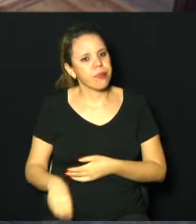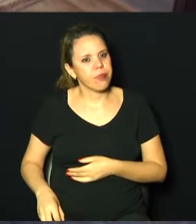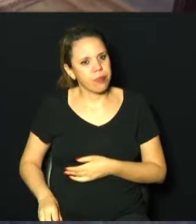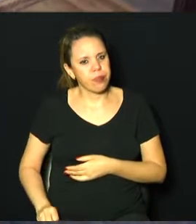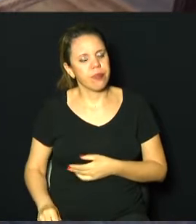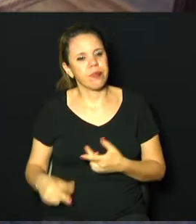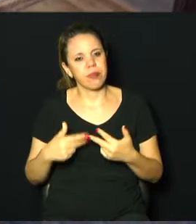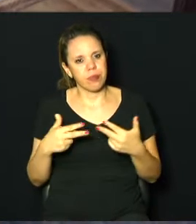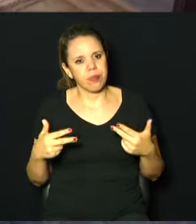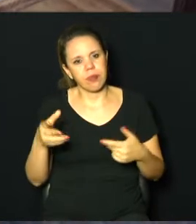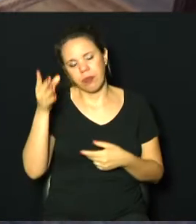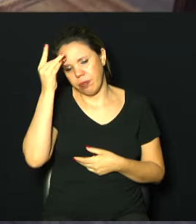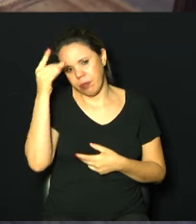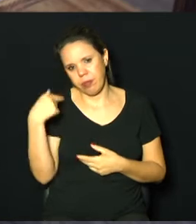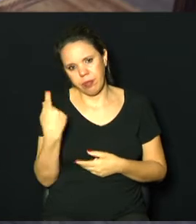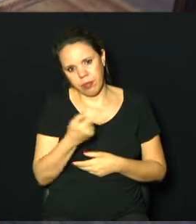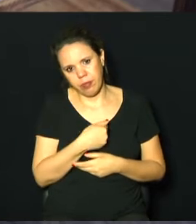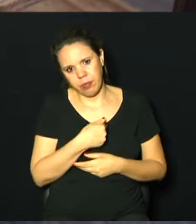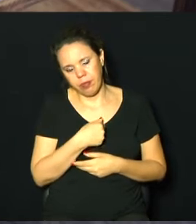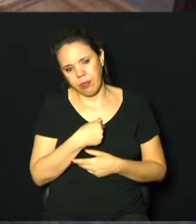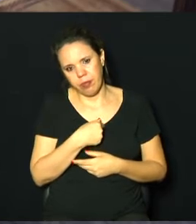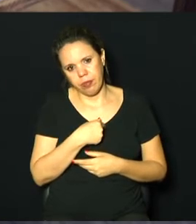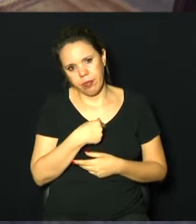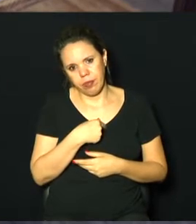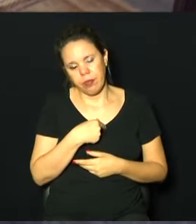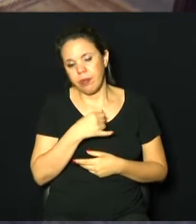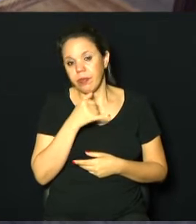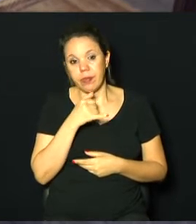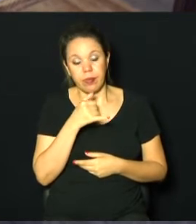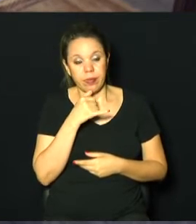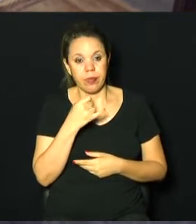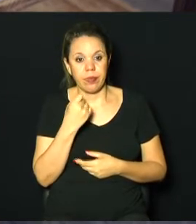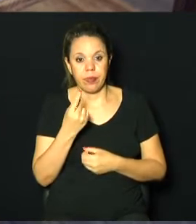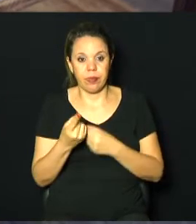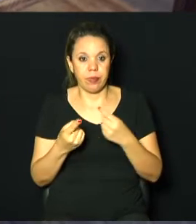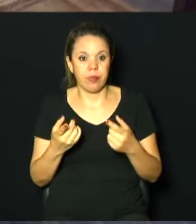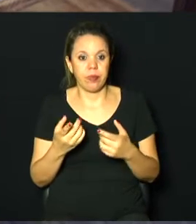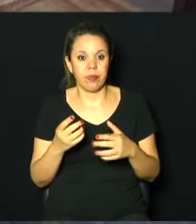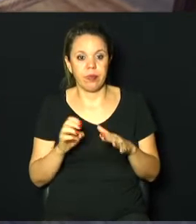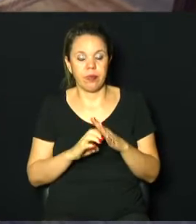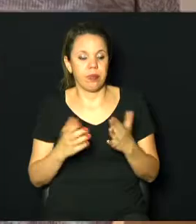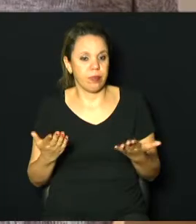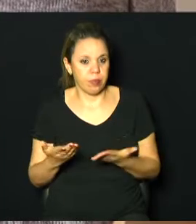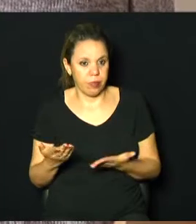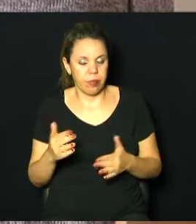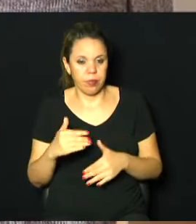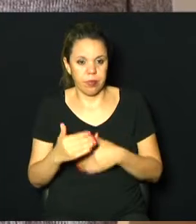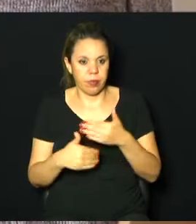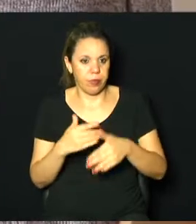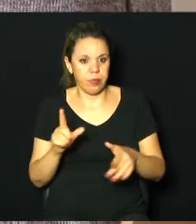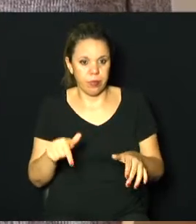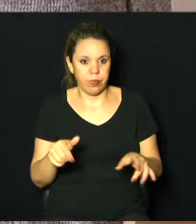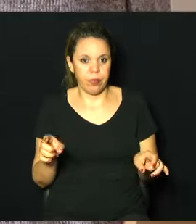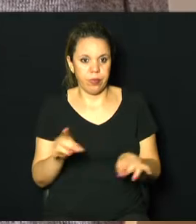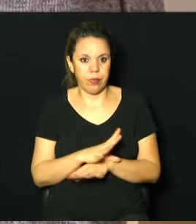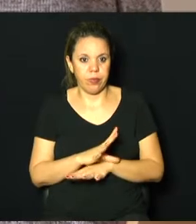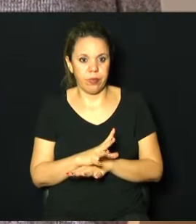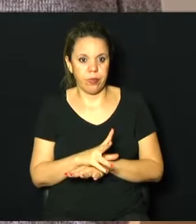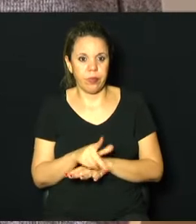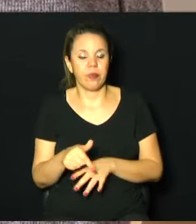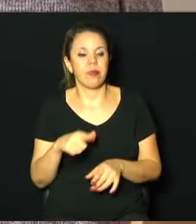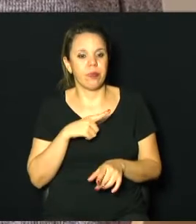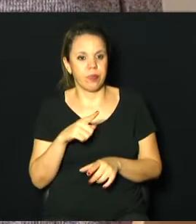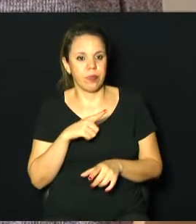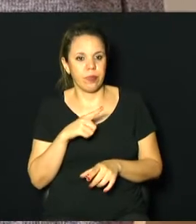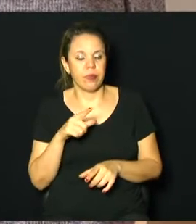novas coisas para nós, né? Quantas empresas, por exemplo, que hoje, provavelmente, mesmo depois que acabar tudo isso, vai